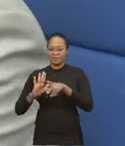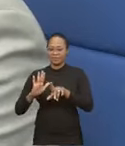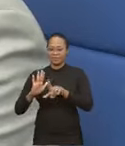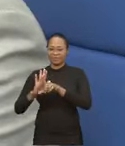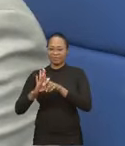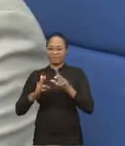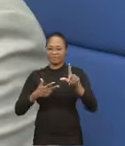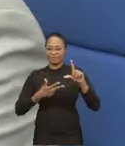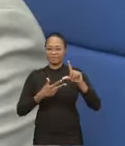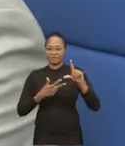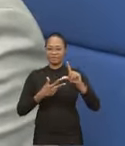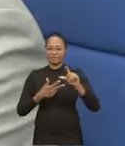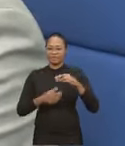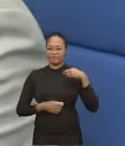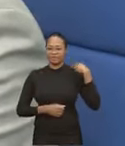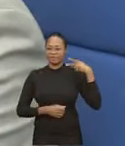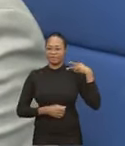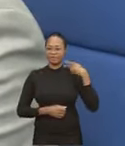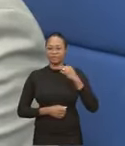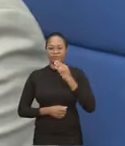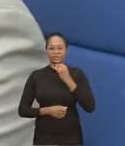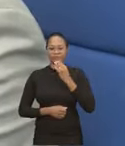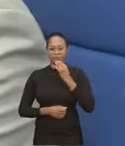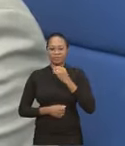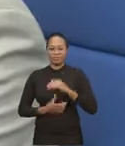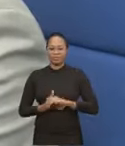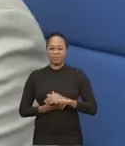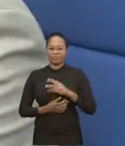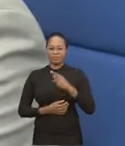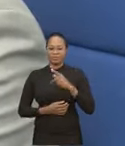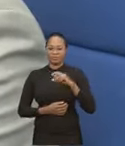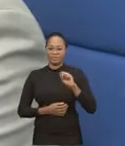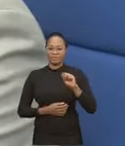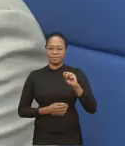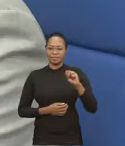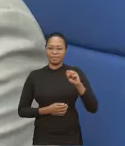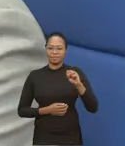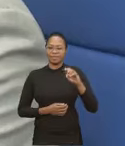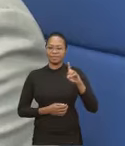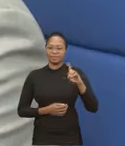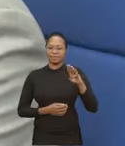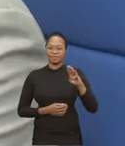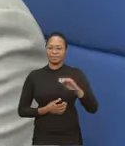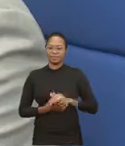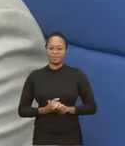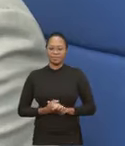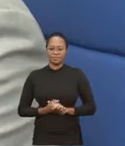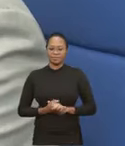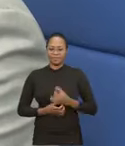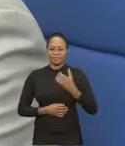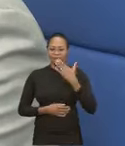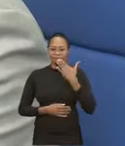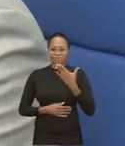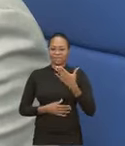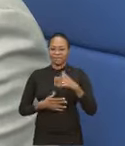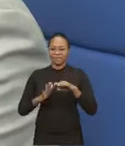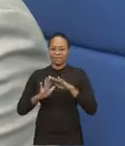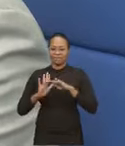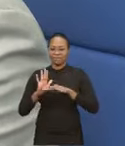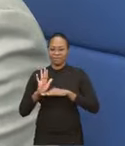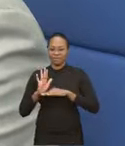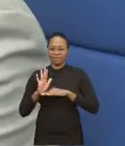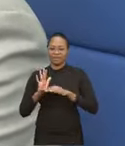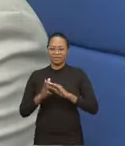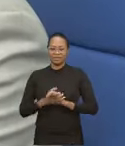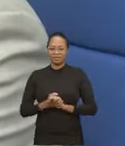088/2023, de autoria do vereador Gilvan Souza, PSDB, institui a criação do núcleo de articulação intersetorial de